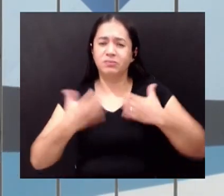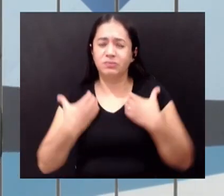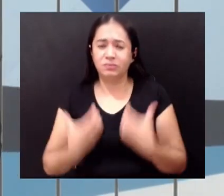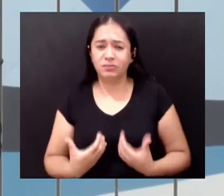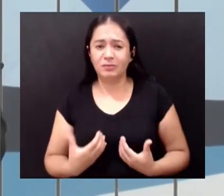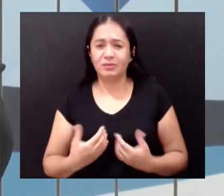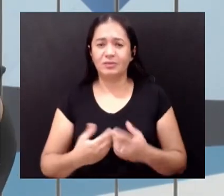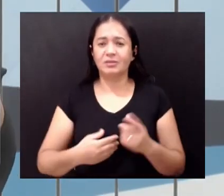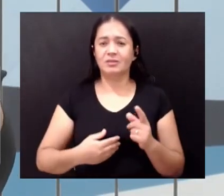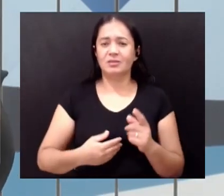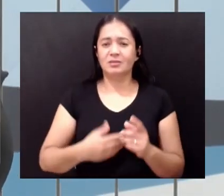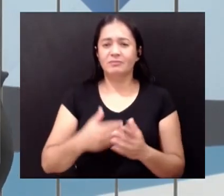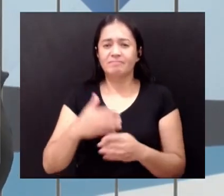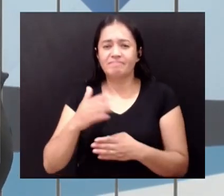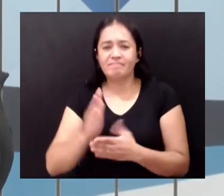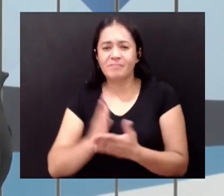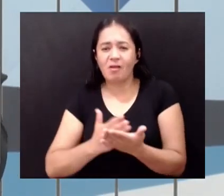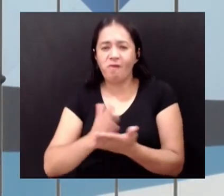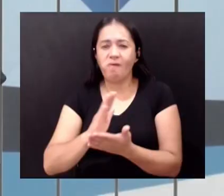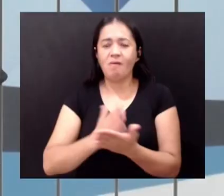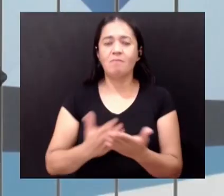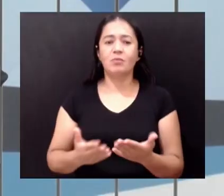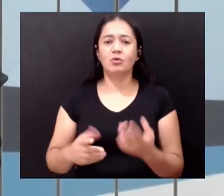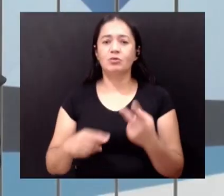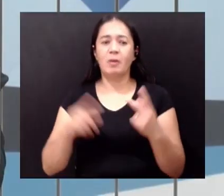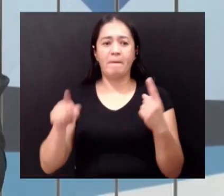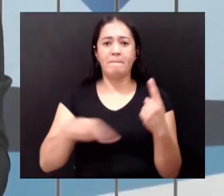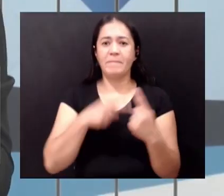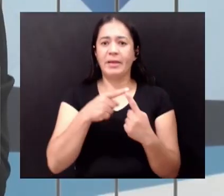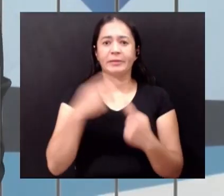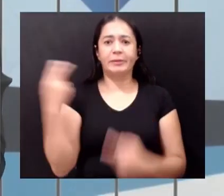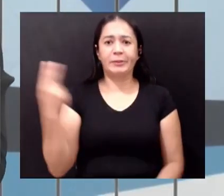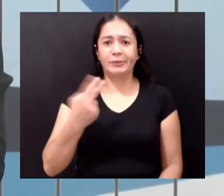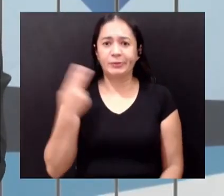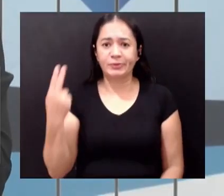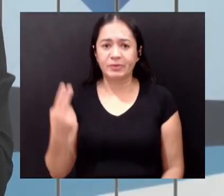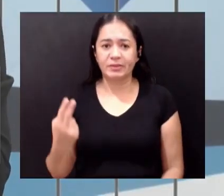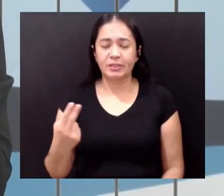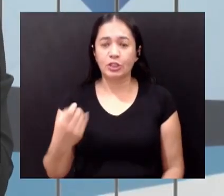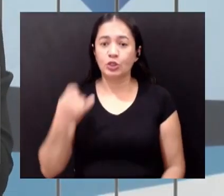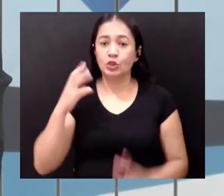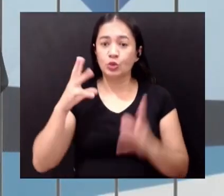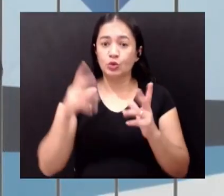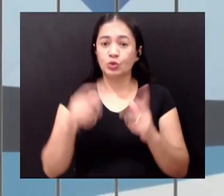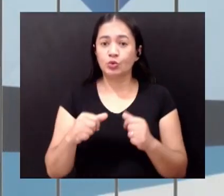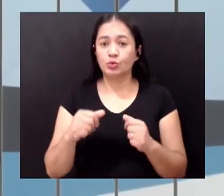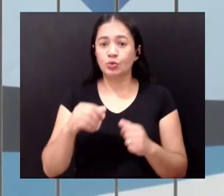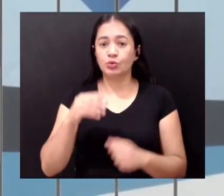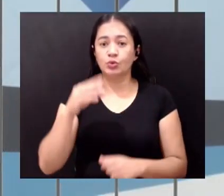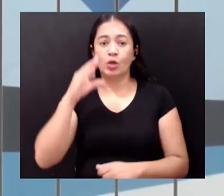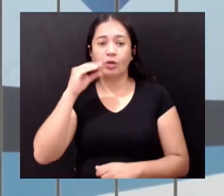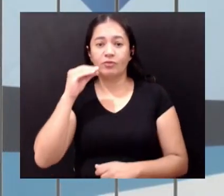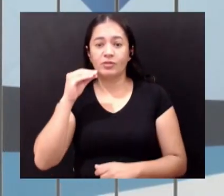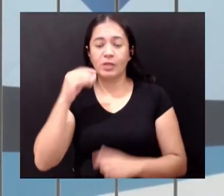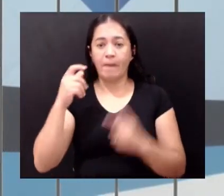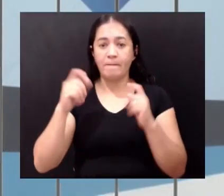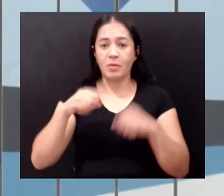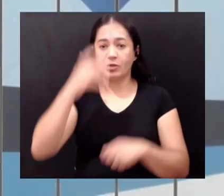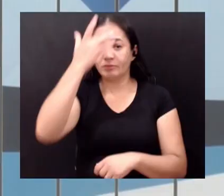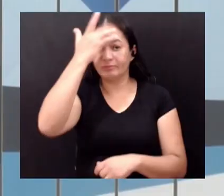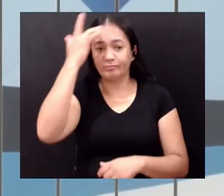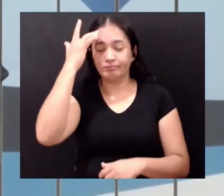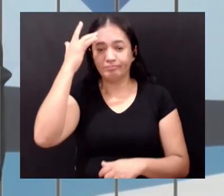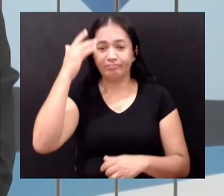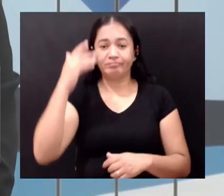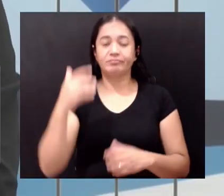metas inatingíveis. Então, tudo que pode adoecer esse colaborador mentalmente tem que ser avaliado. Então, você imagina